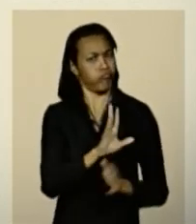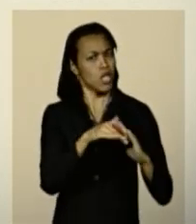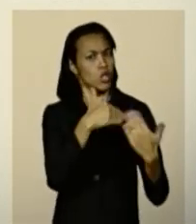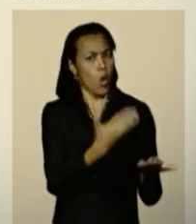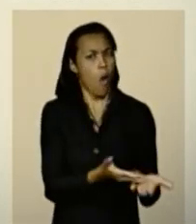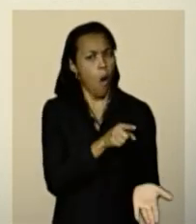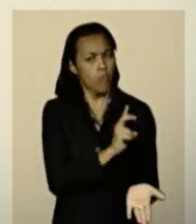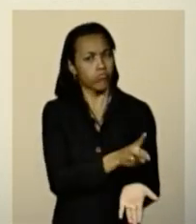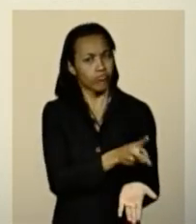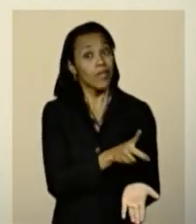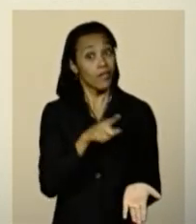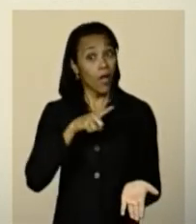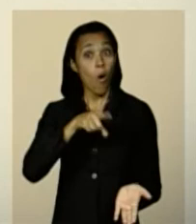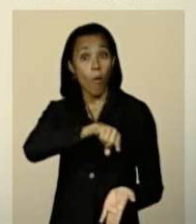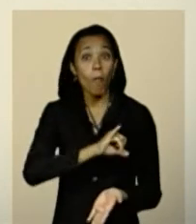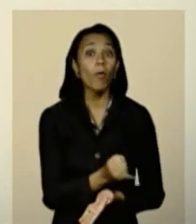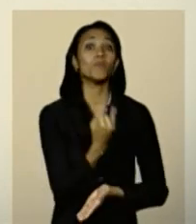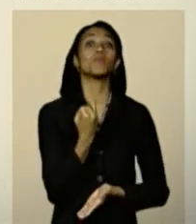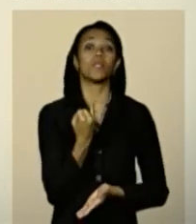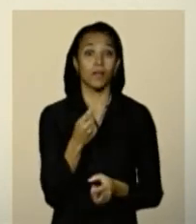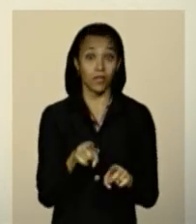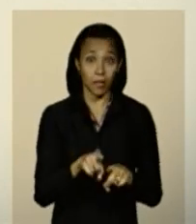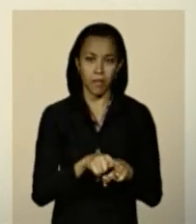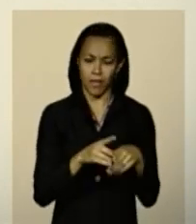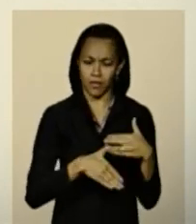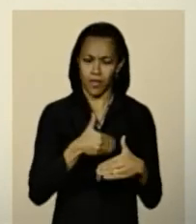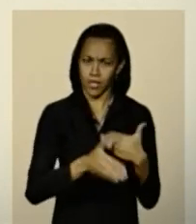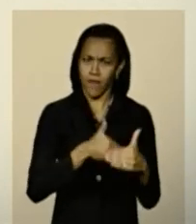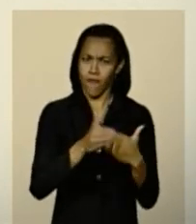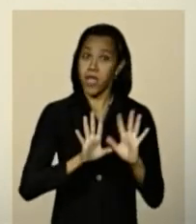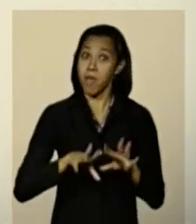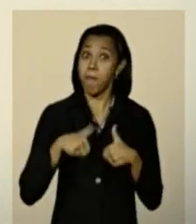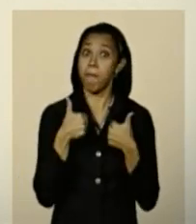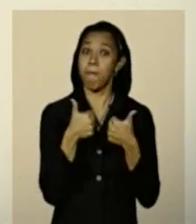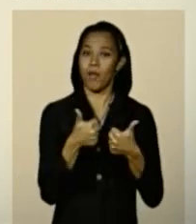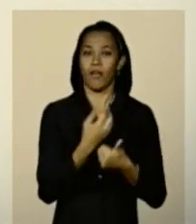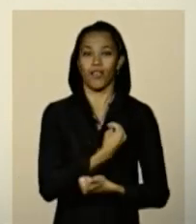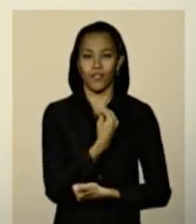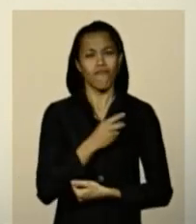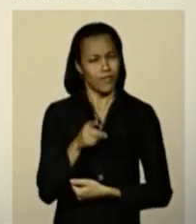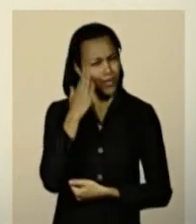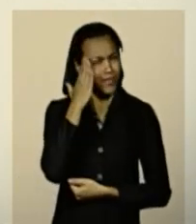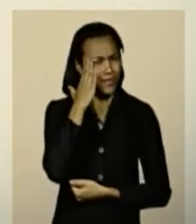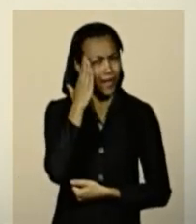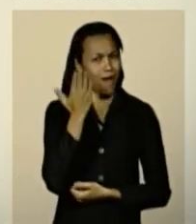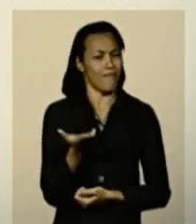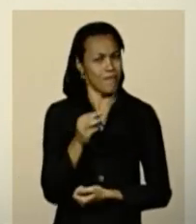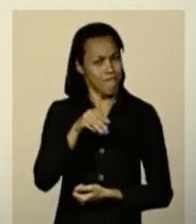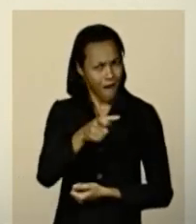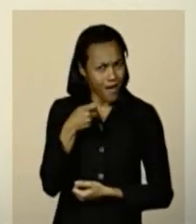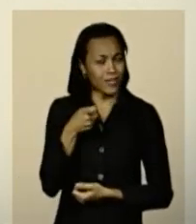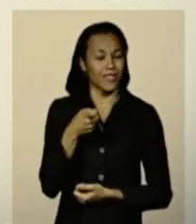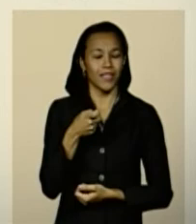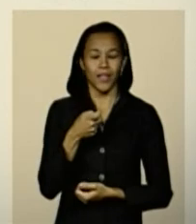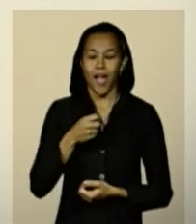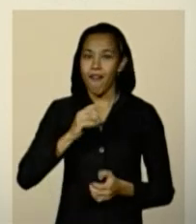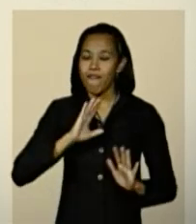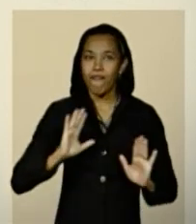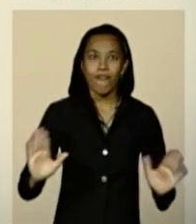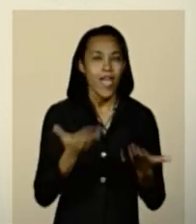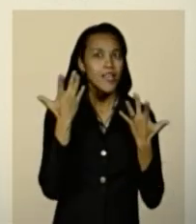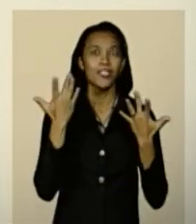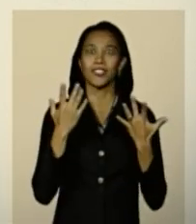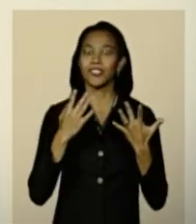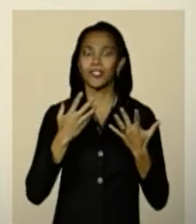e assim tenham oportunidade para crescer e melhorar de vida você sabe Max o espetáculo que a gente